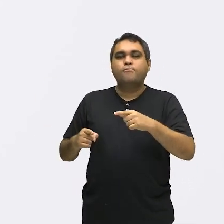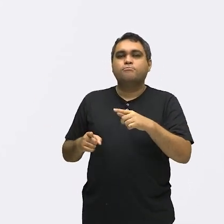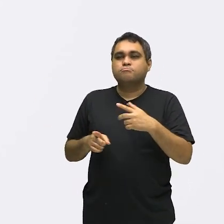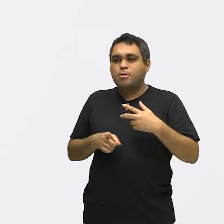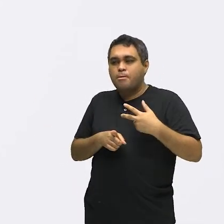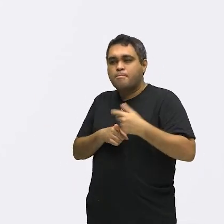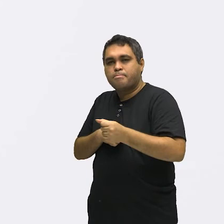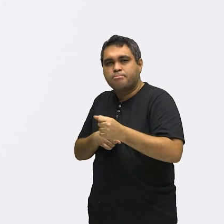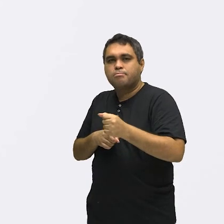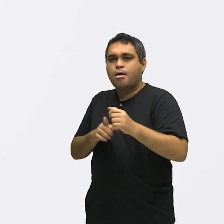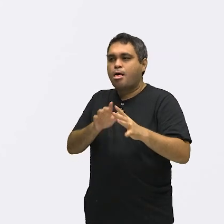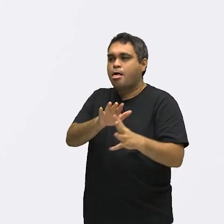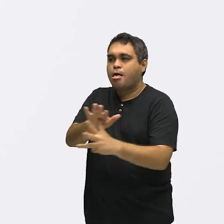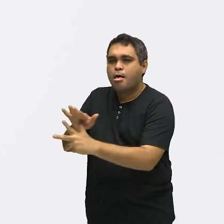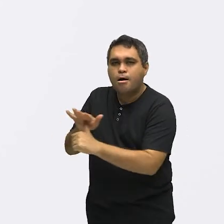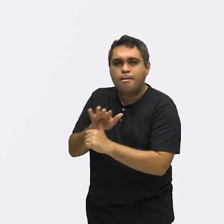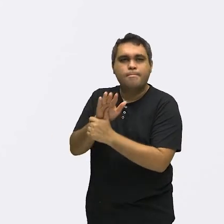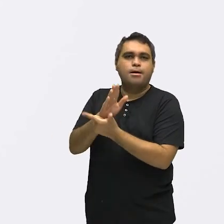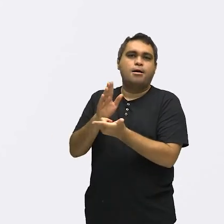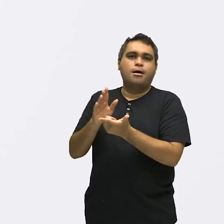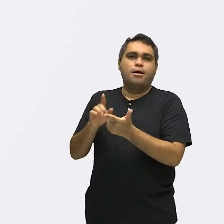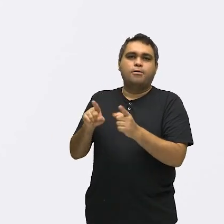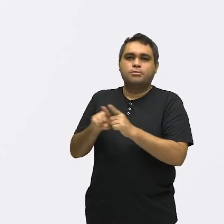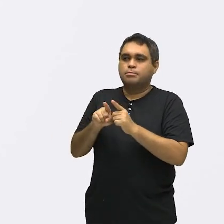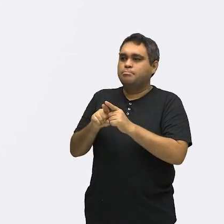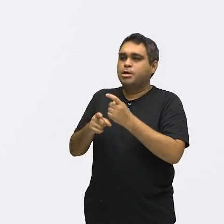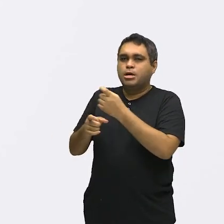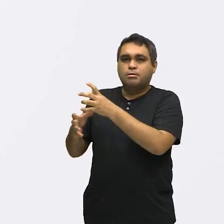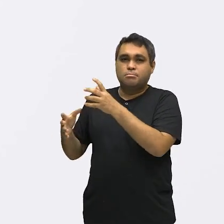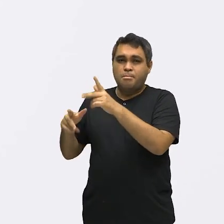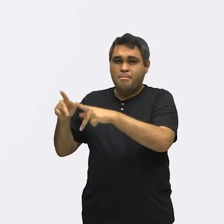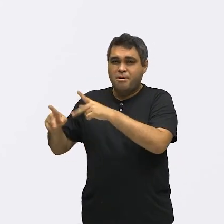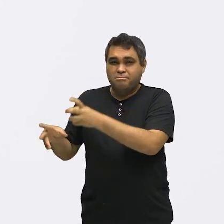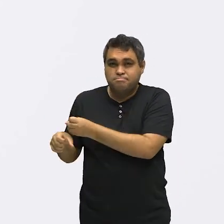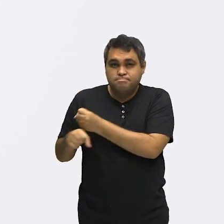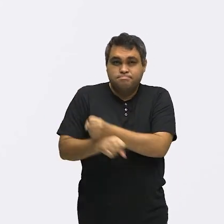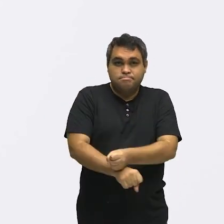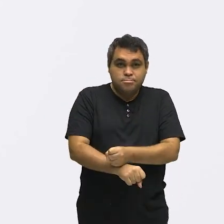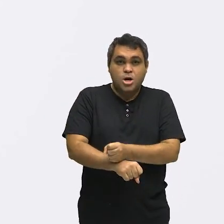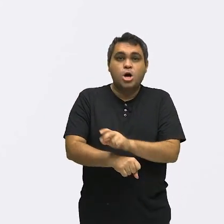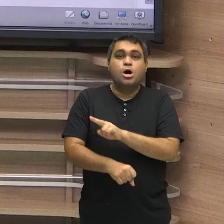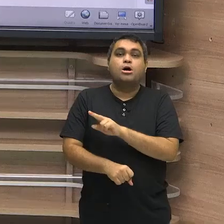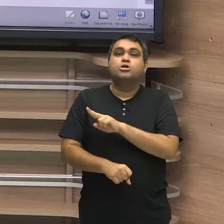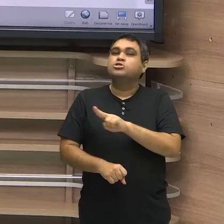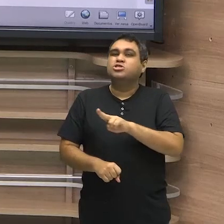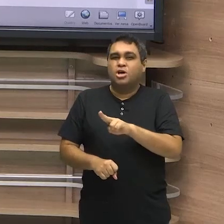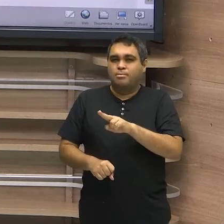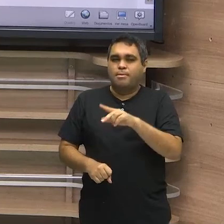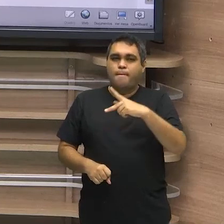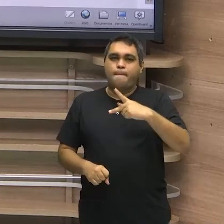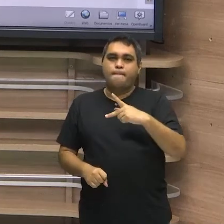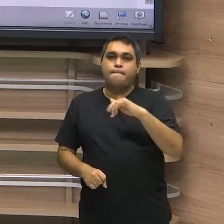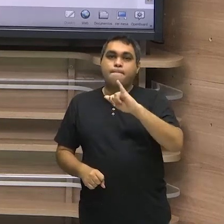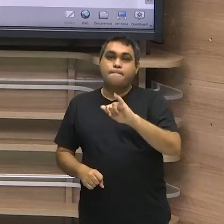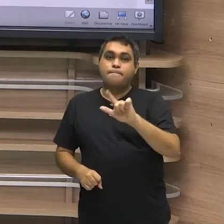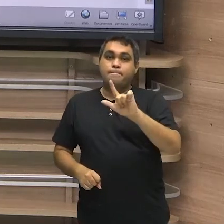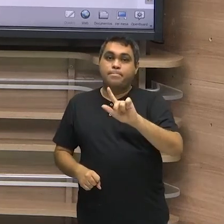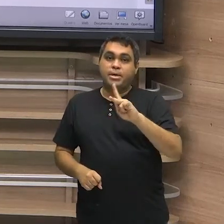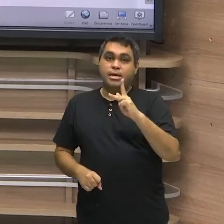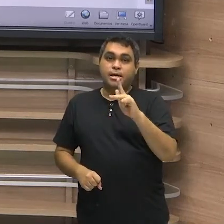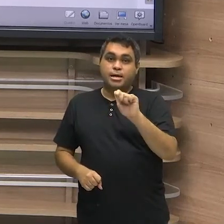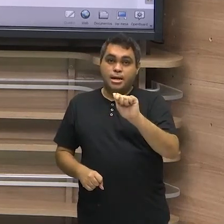a enriquecer, porque eles tomavam territórios, escravizavam a população e, é claro, ficavam com todas as